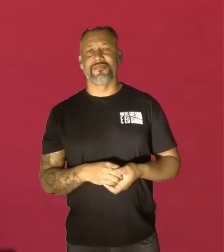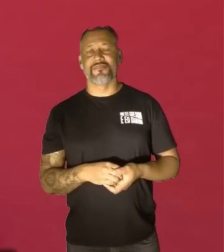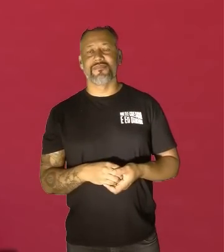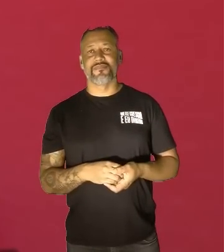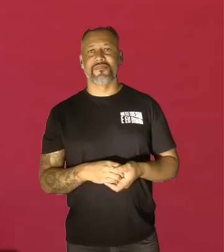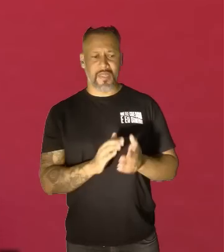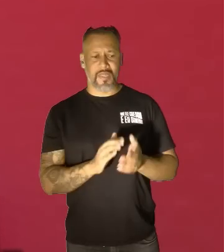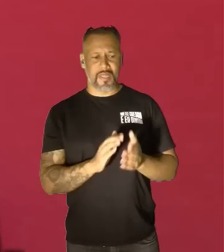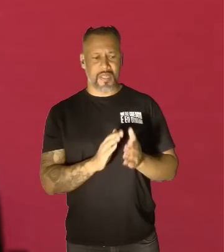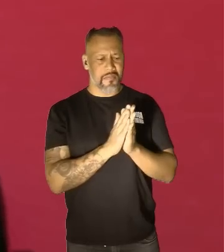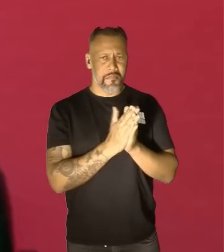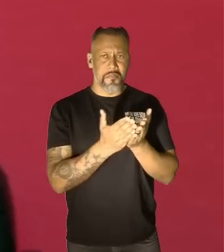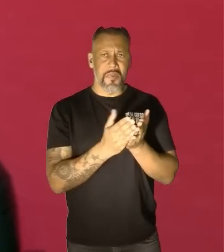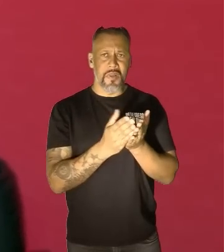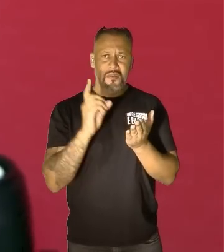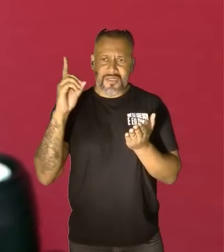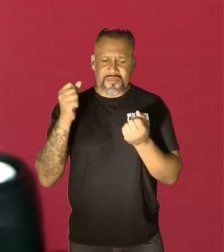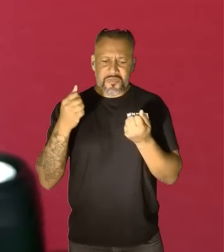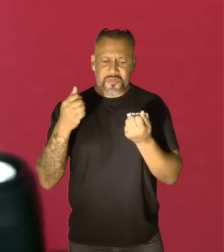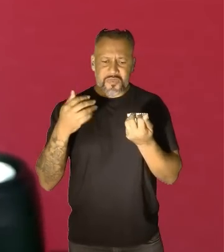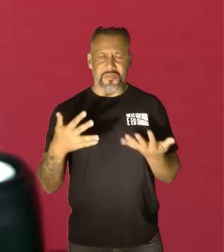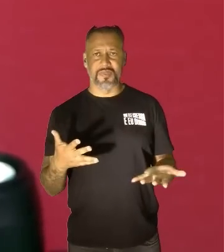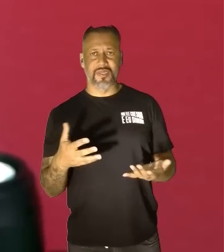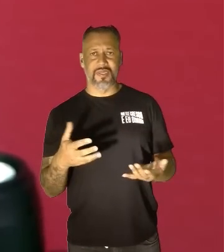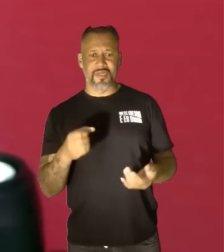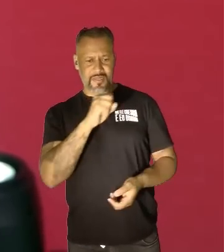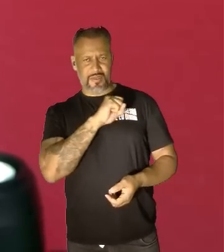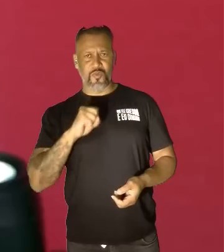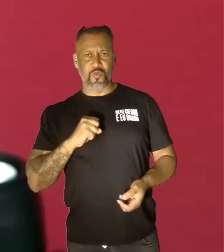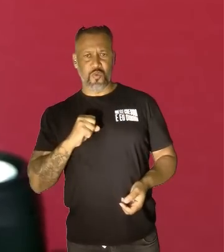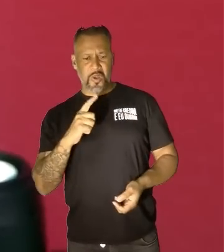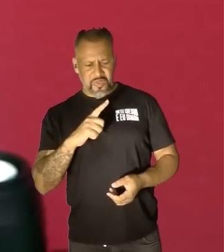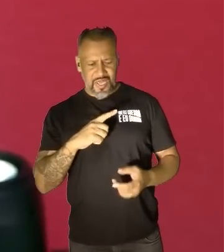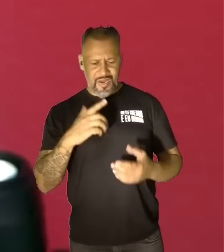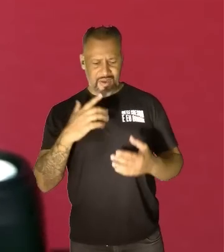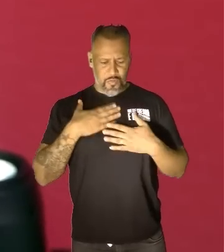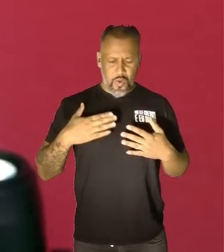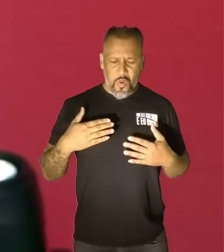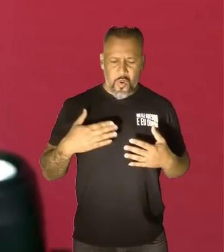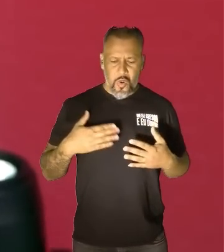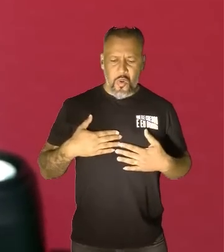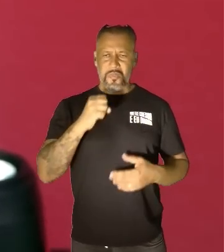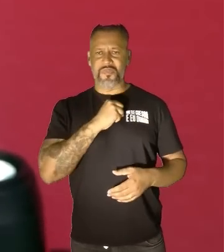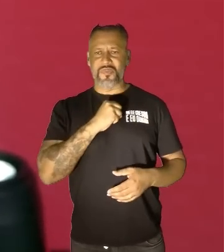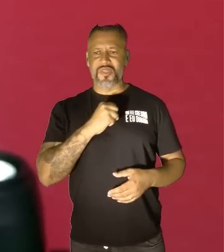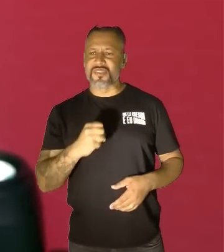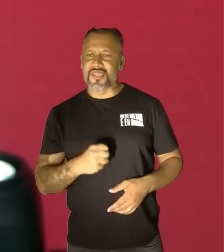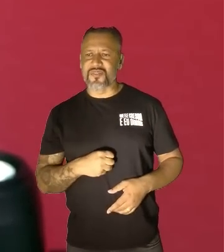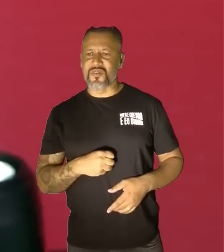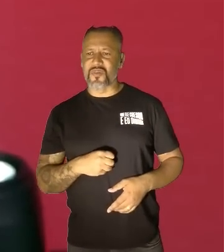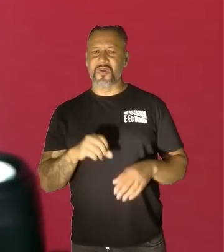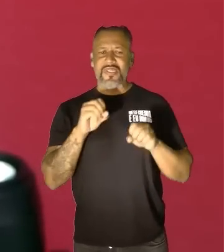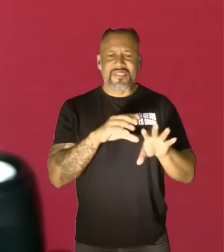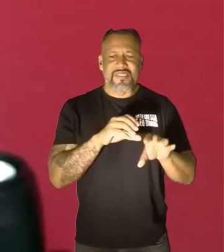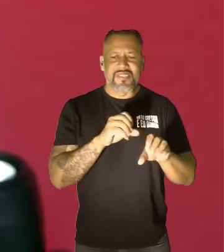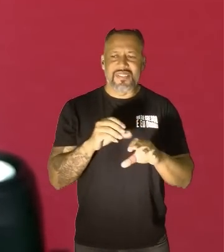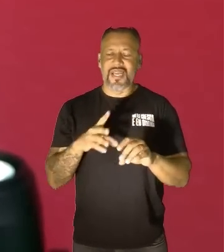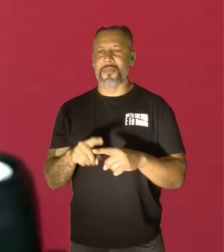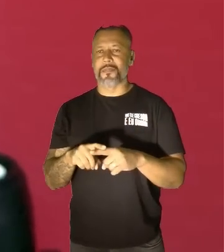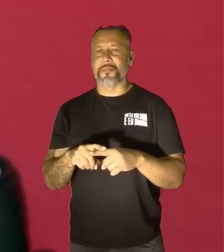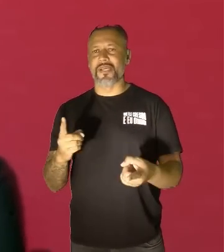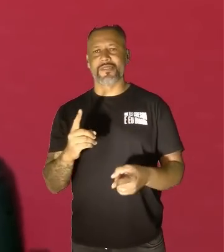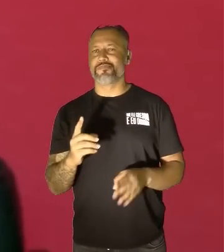A Bíblia diz que Samuel se vestia como sacerdote, ministrava no templo, mas ele não conhecia o